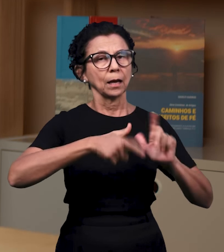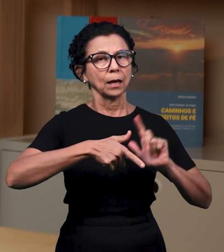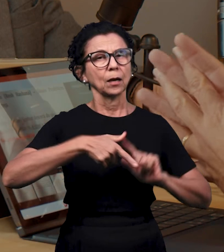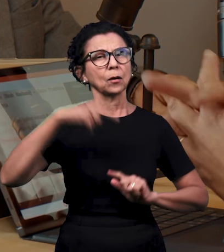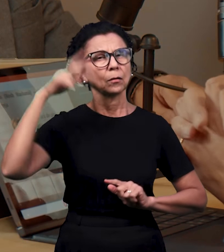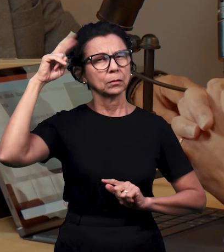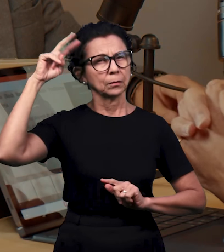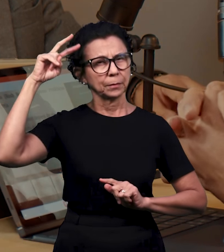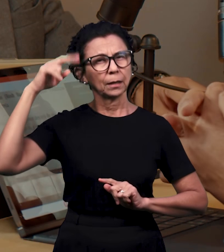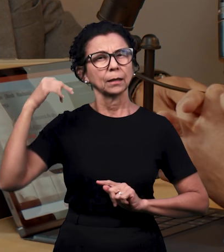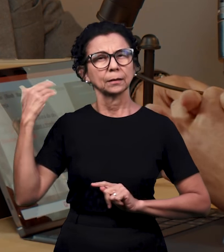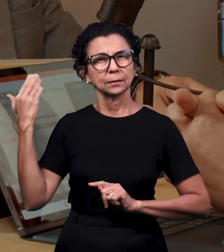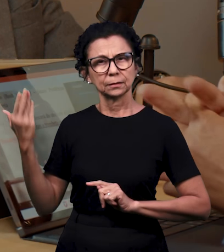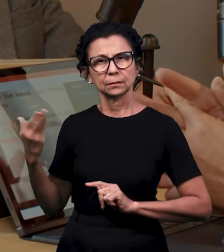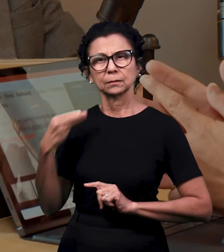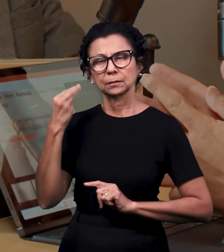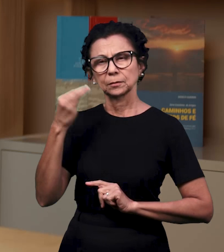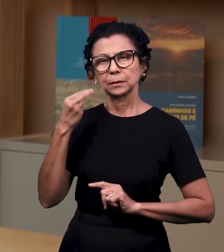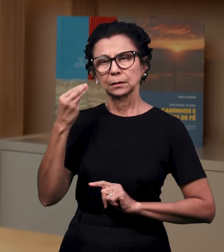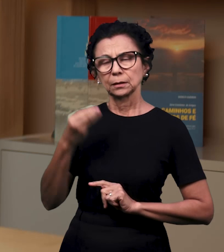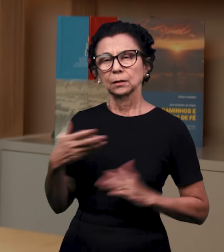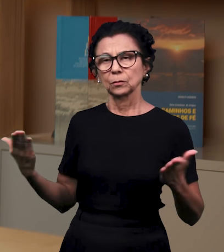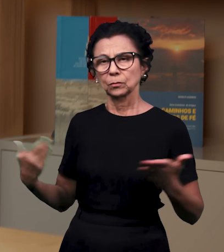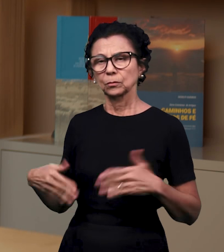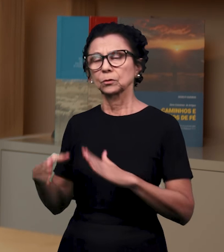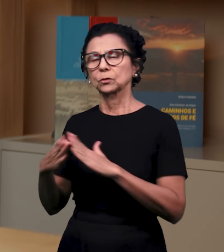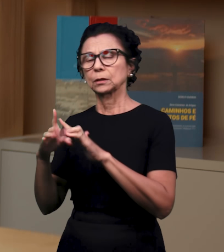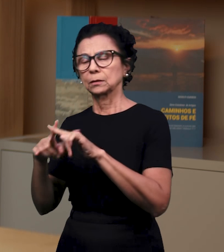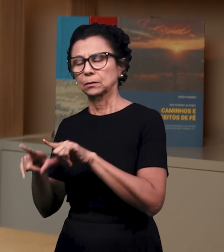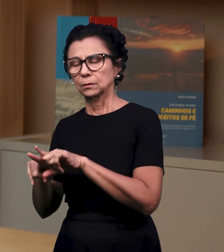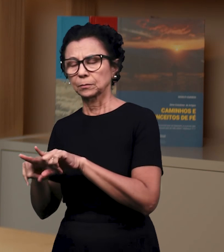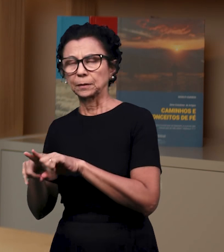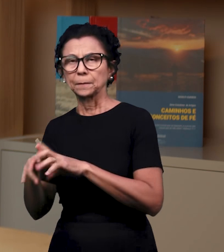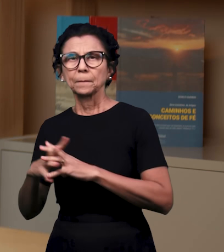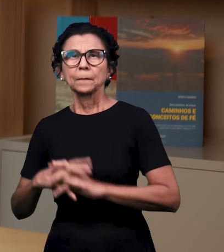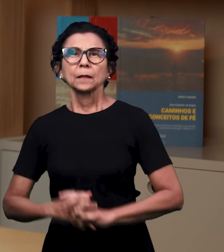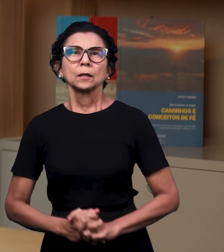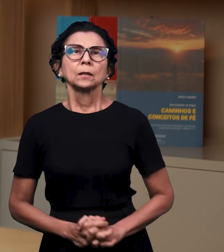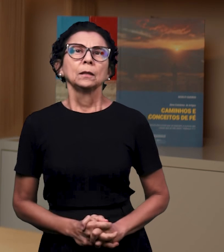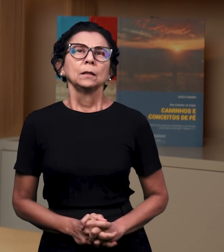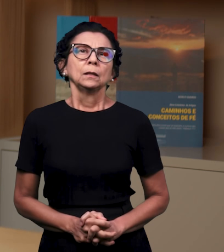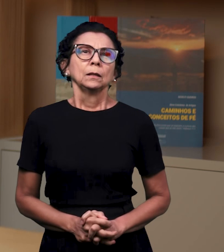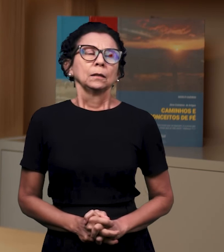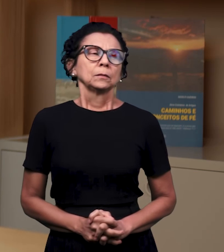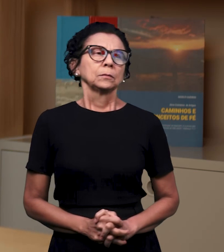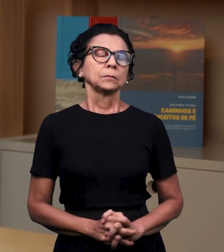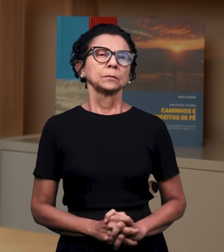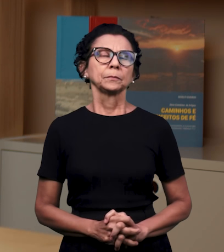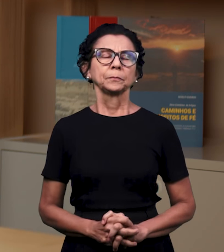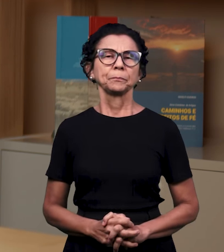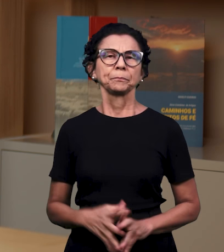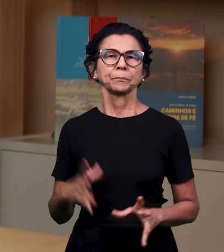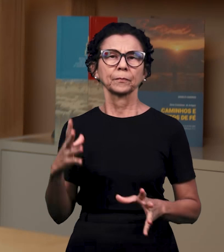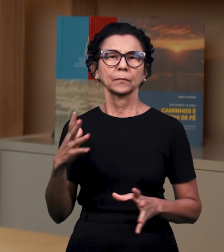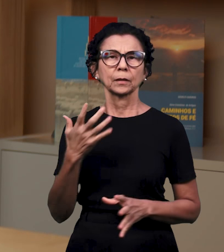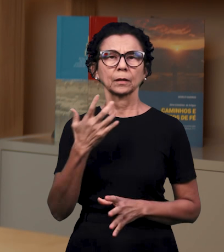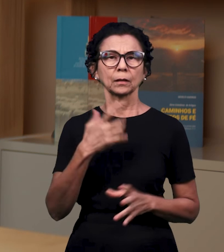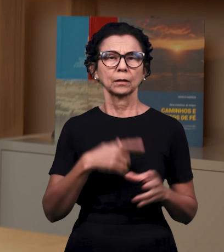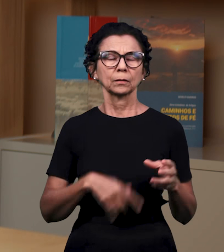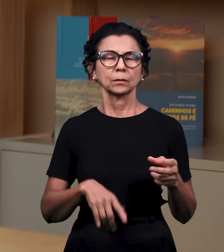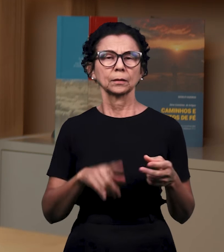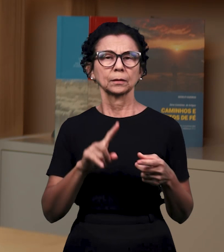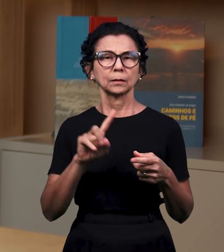essa experiência com o Senhor, né? Para passar para os companheiros, eu vou falar das outras duas rapidamente. Então, a outra